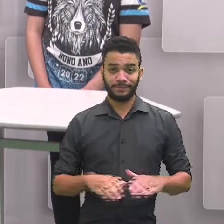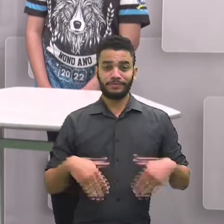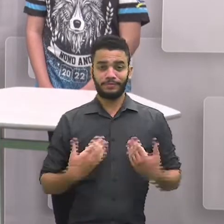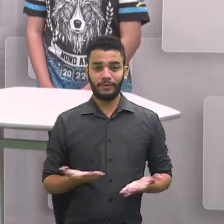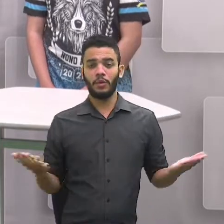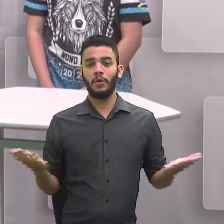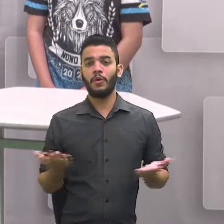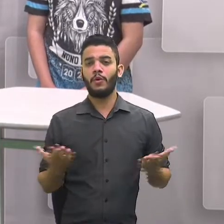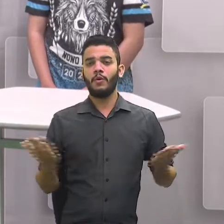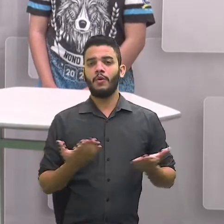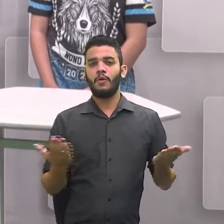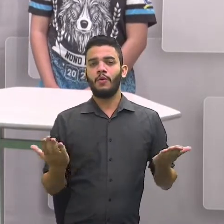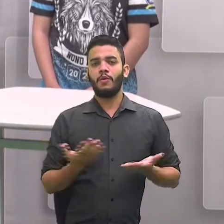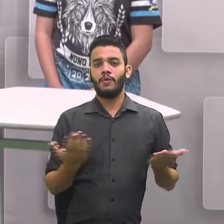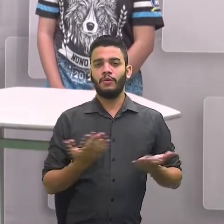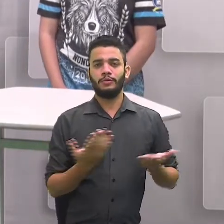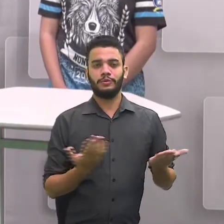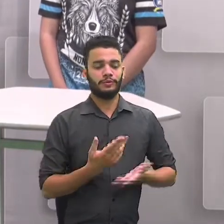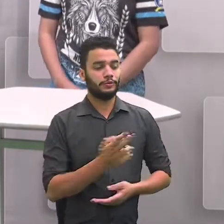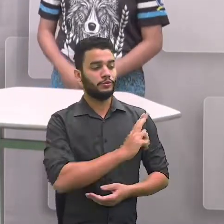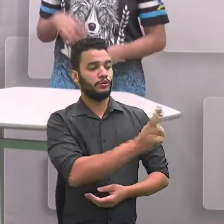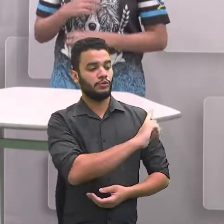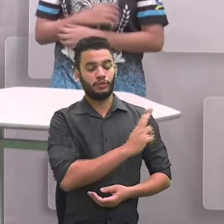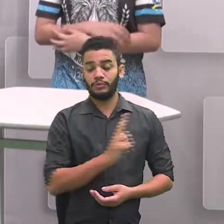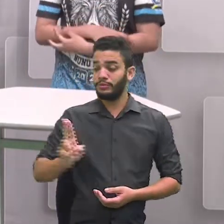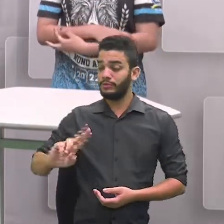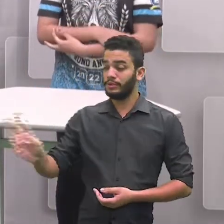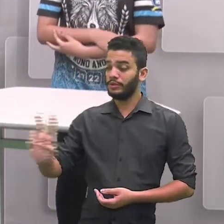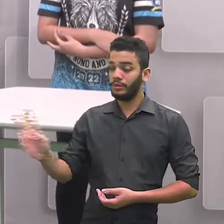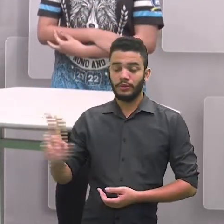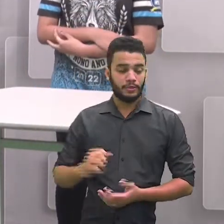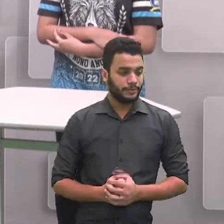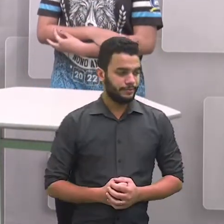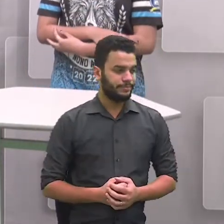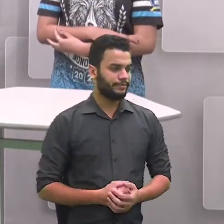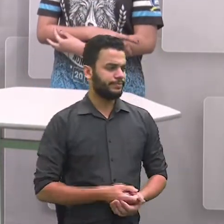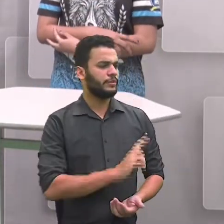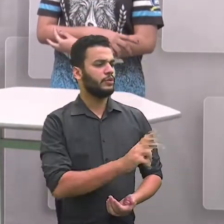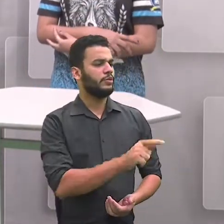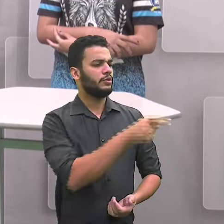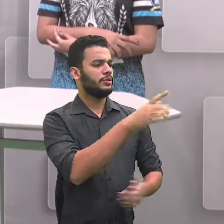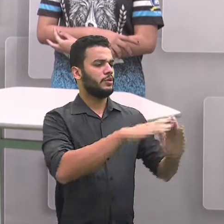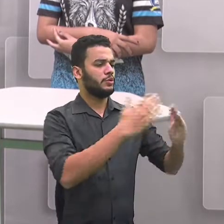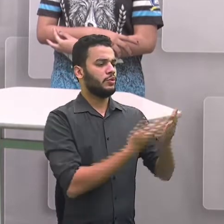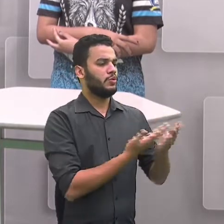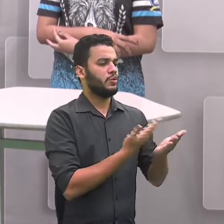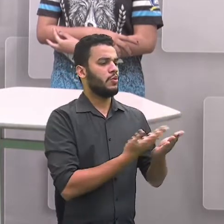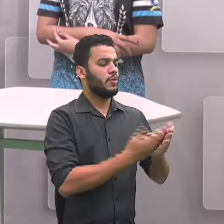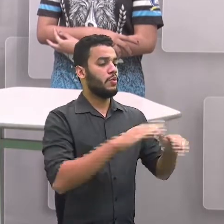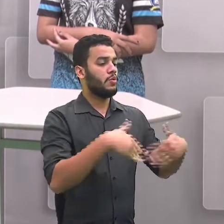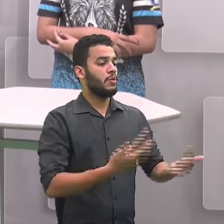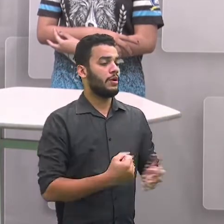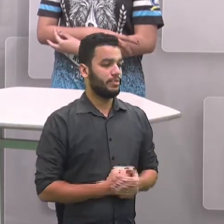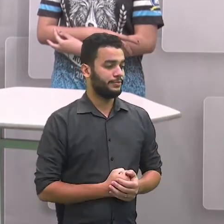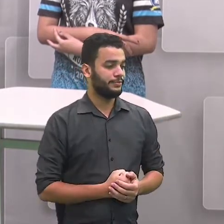vamos conhecer agora, né, nossas participantes. Seu nome e de qual escola você é?